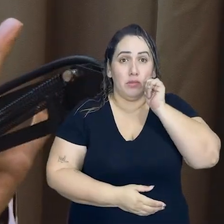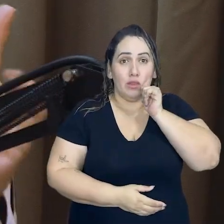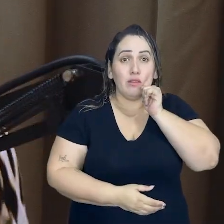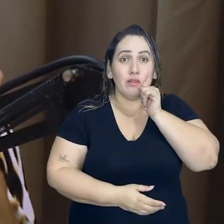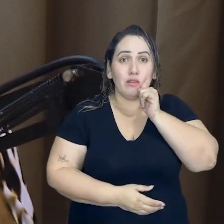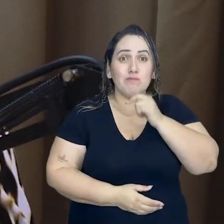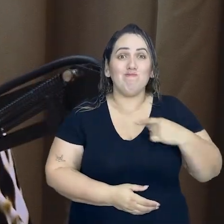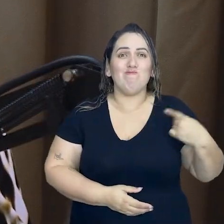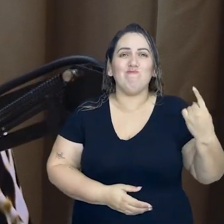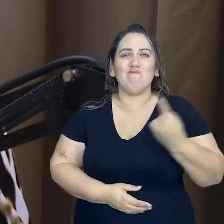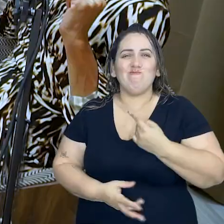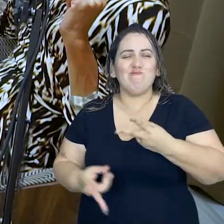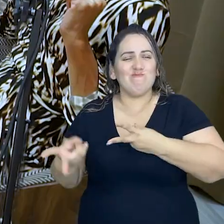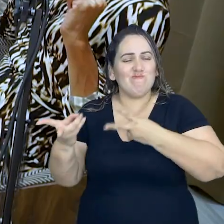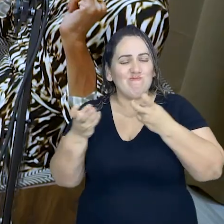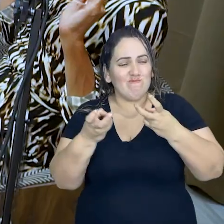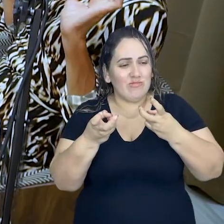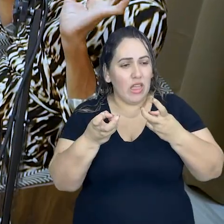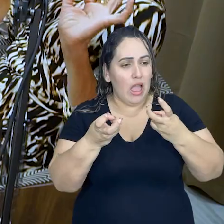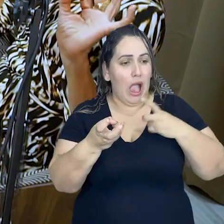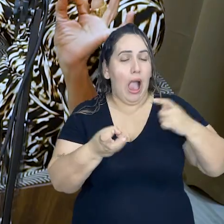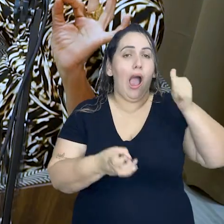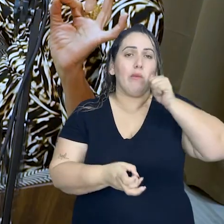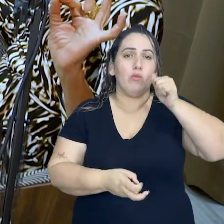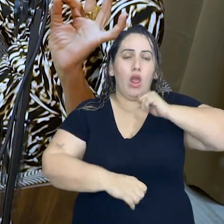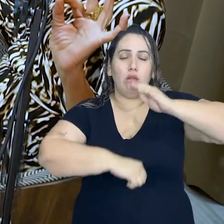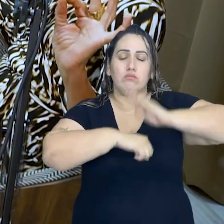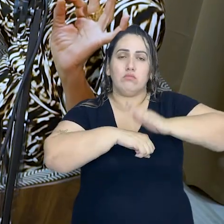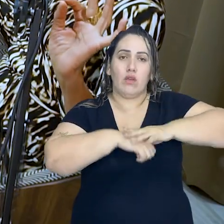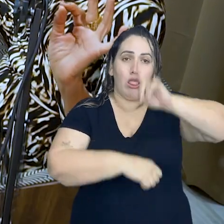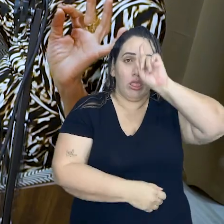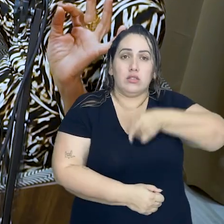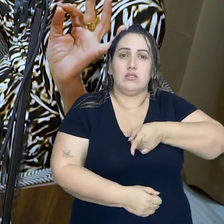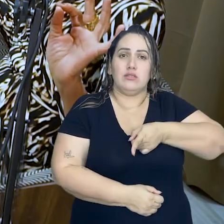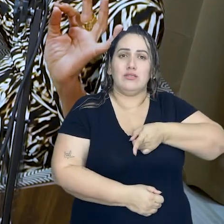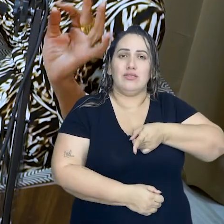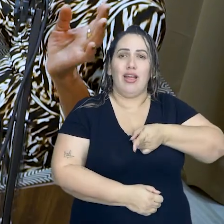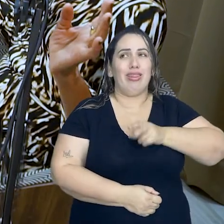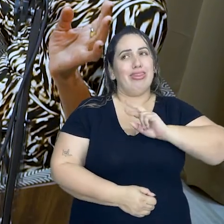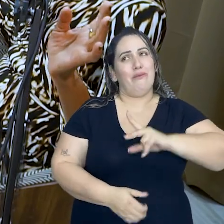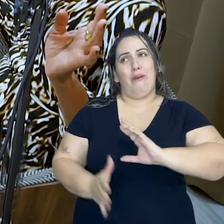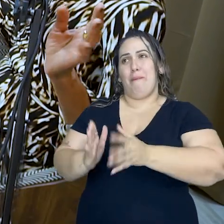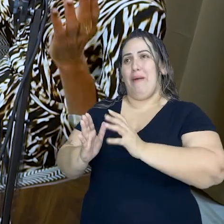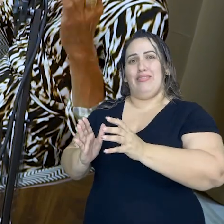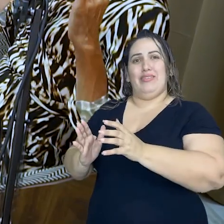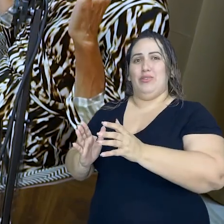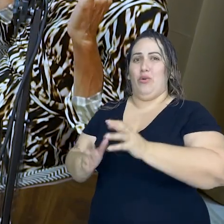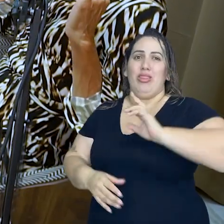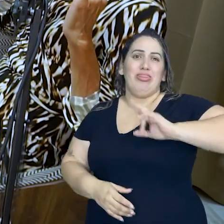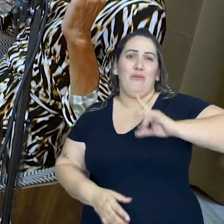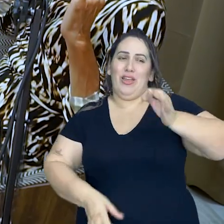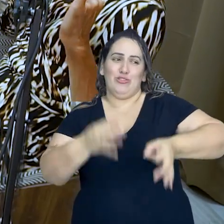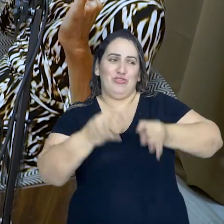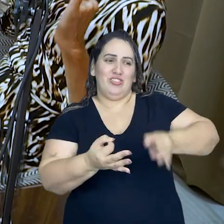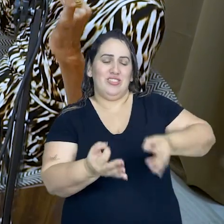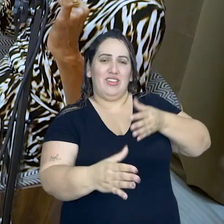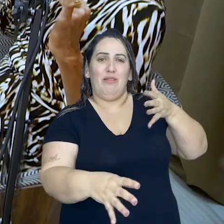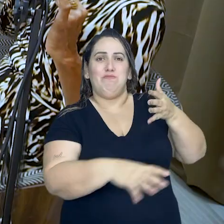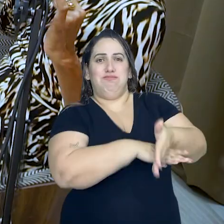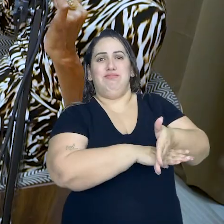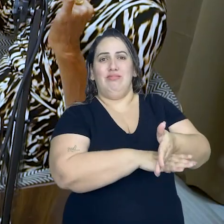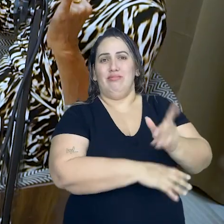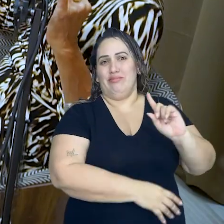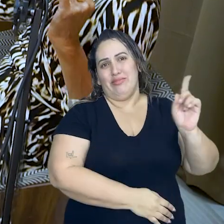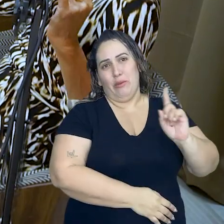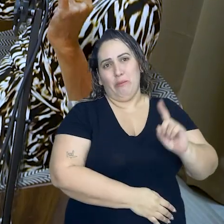decidem. Então, a Justiça Eleitoral não pode intervir. Não pode interferir nisso, certo? A Justiça Eleitoral não pode. Ela